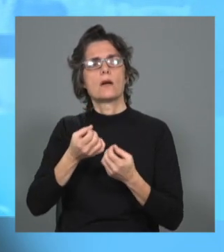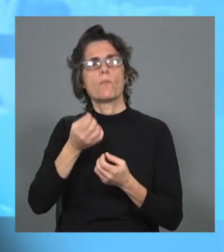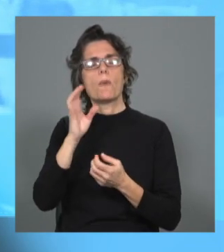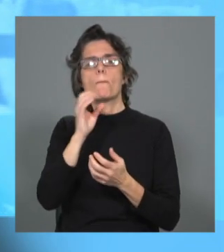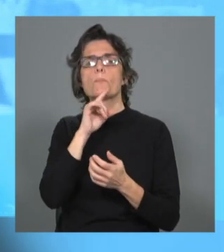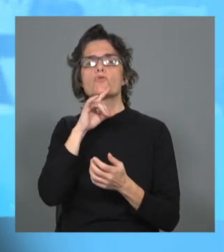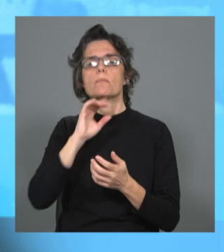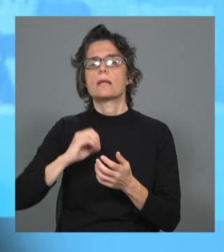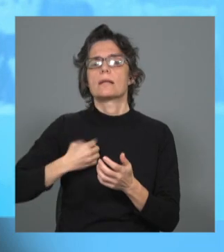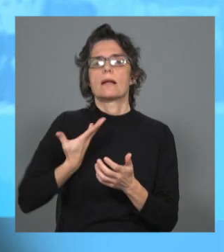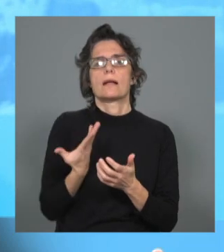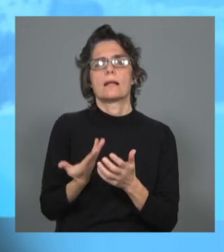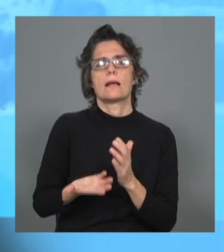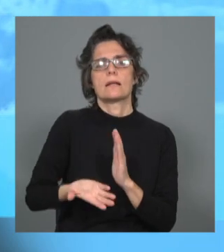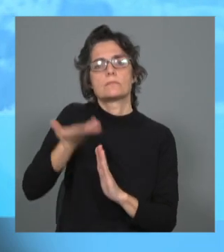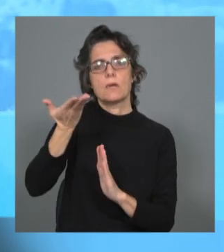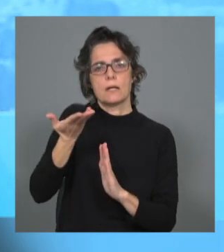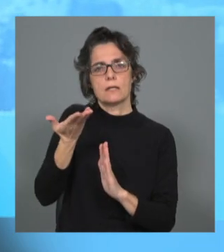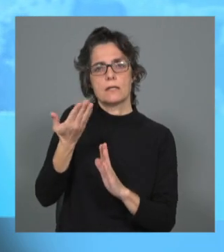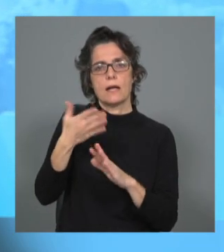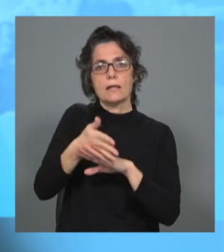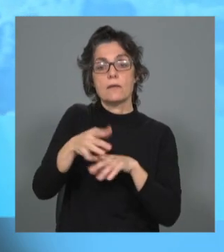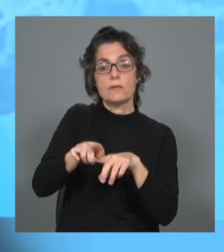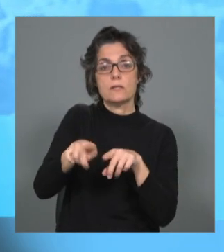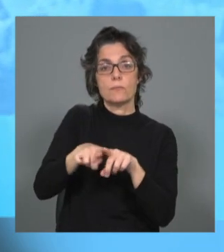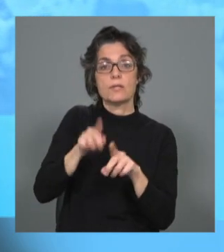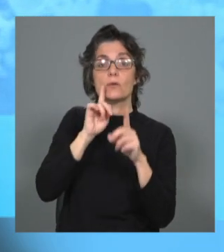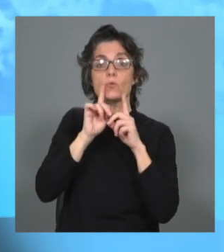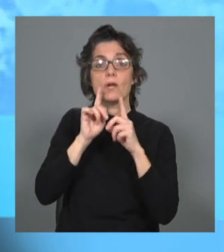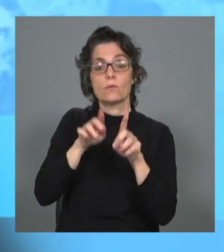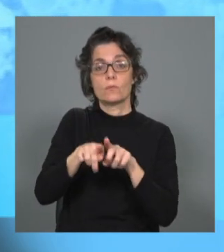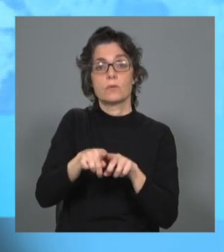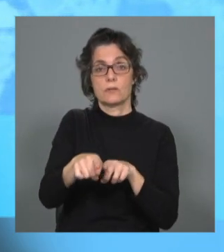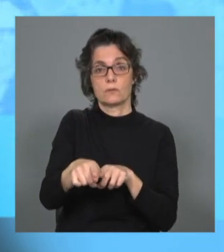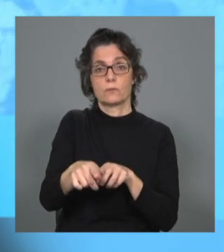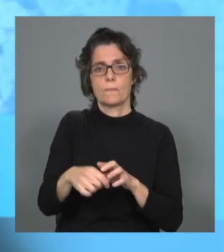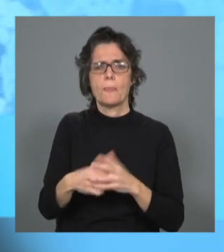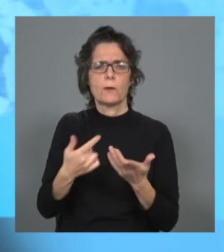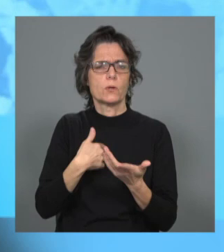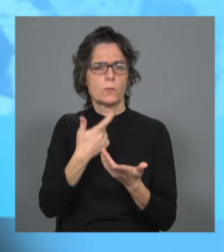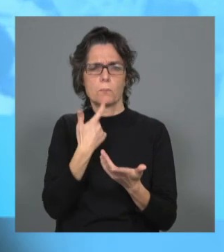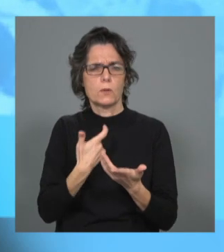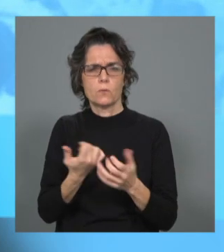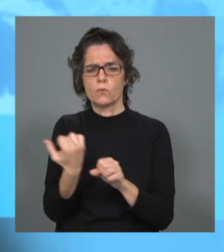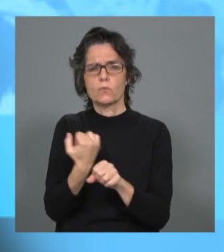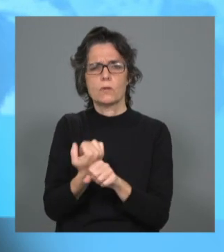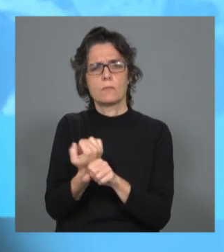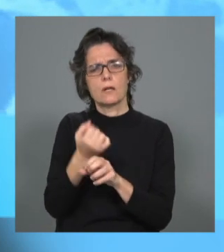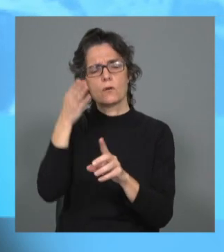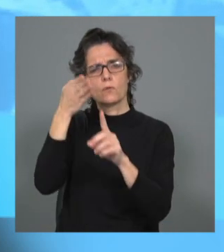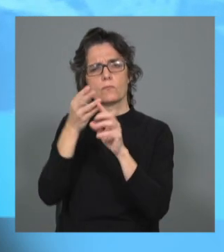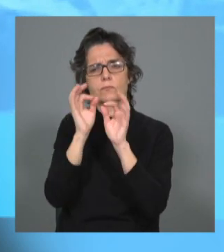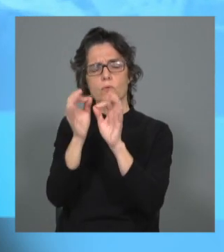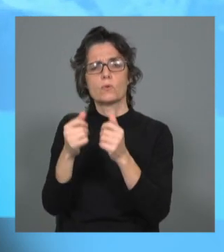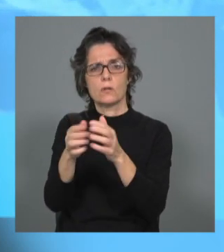O exercício da política. Este trabalho do bem comum, digamos que é a partir do grande desafio que qualquer